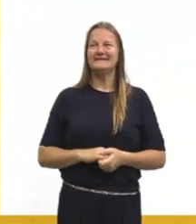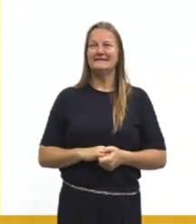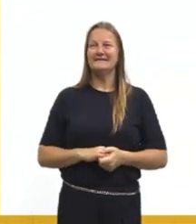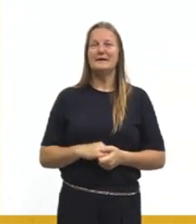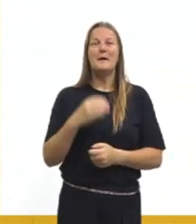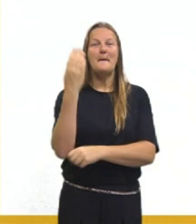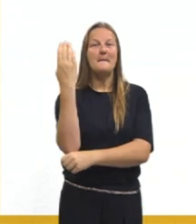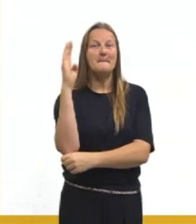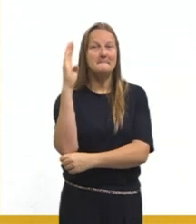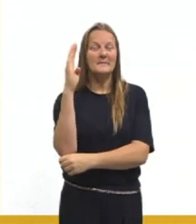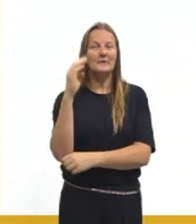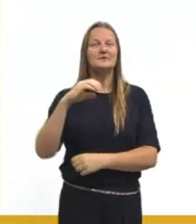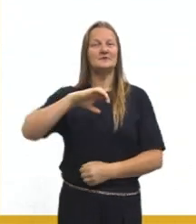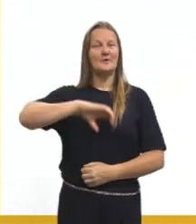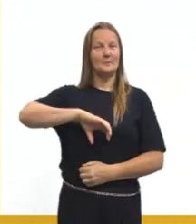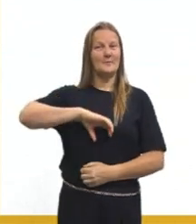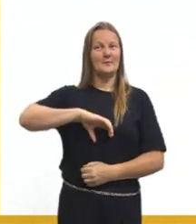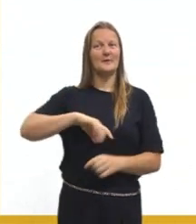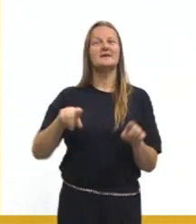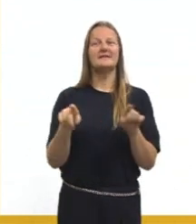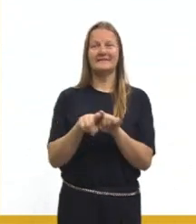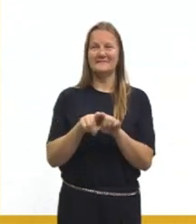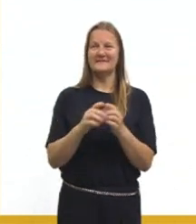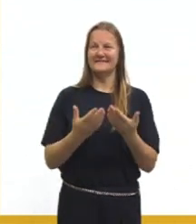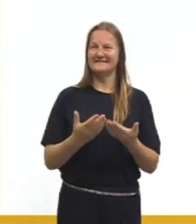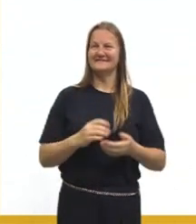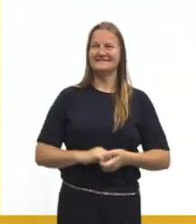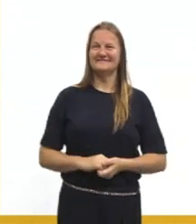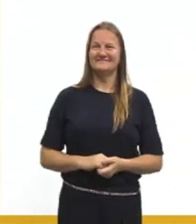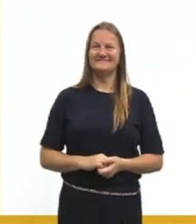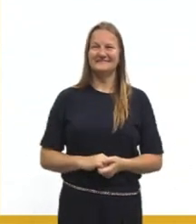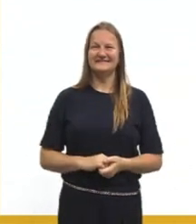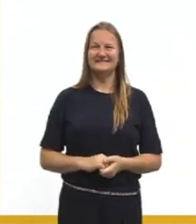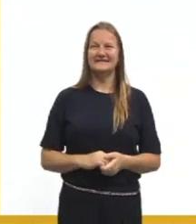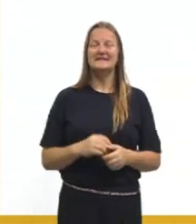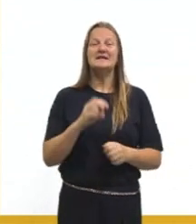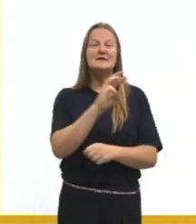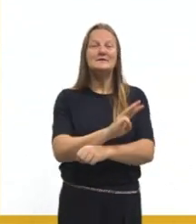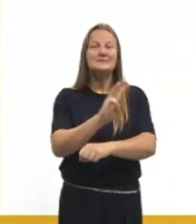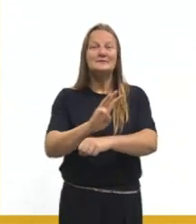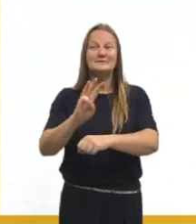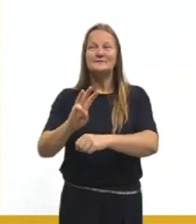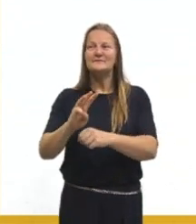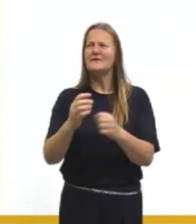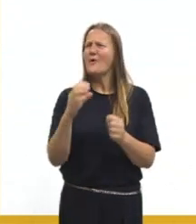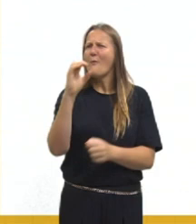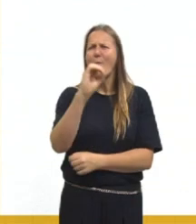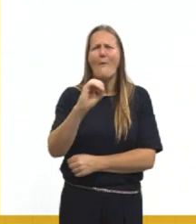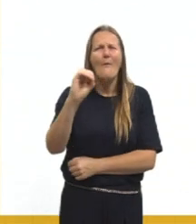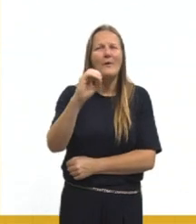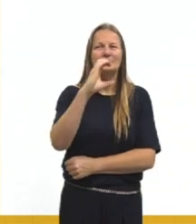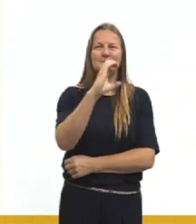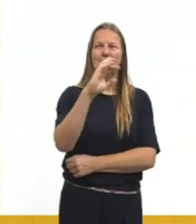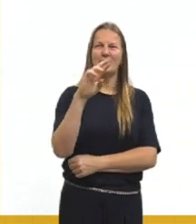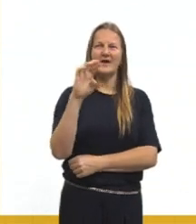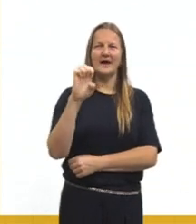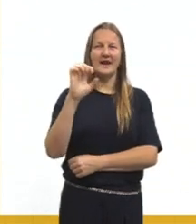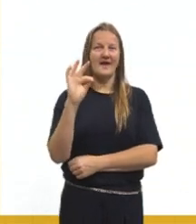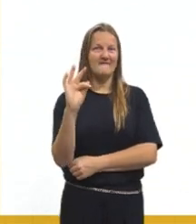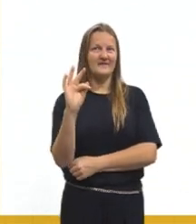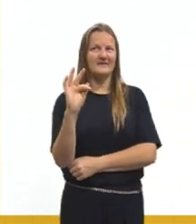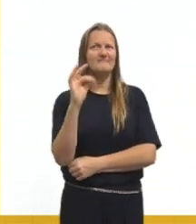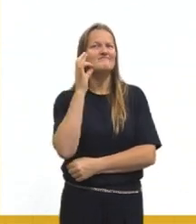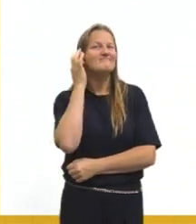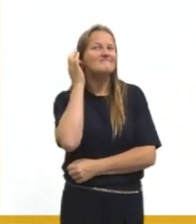biologia e língua portuguesa Eu recomendo para vocês também esse site do cref para vocês acessarem que lá